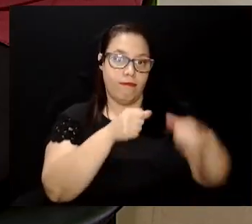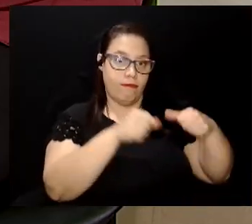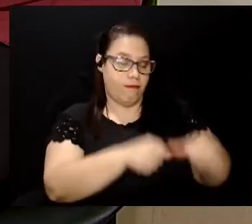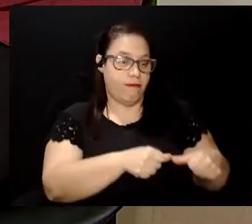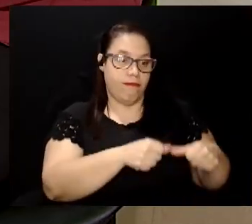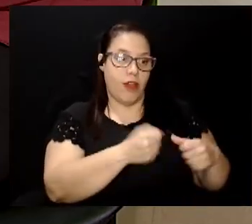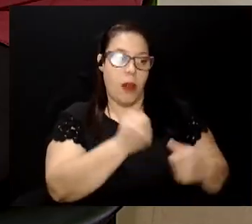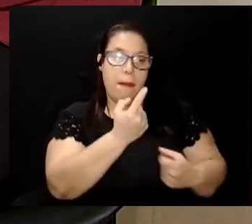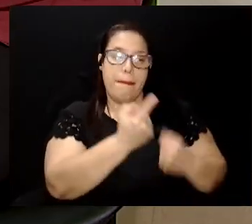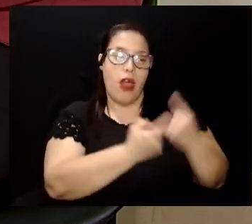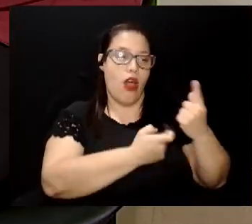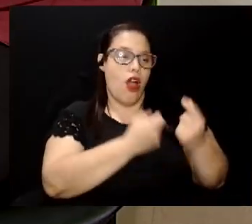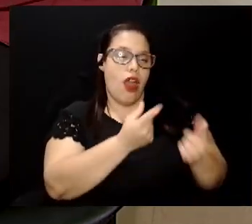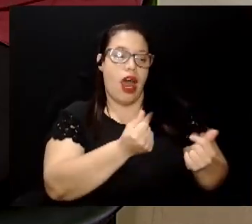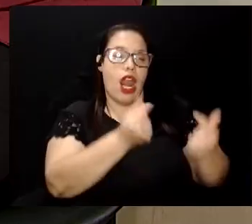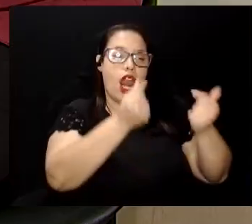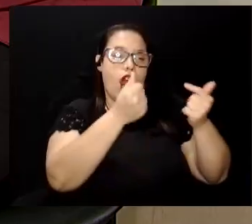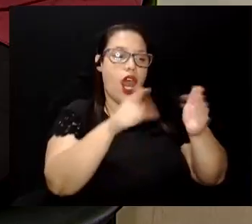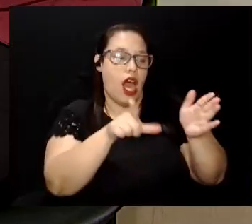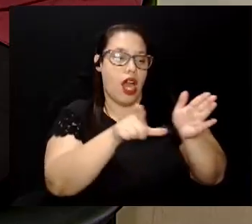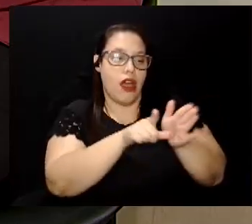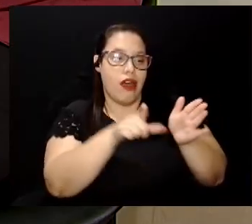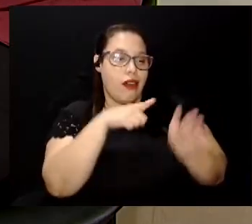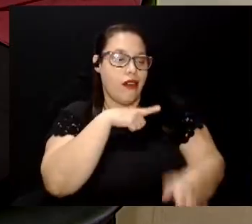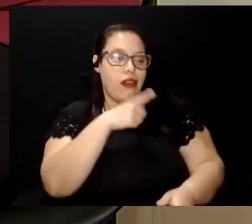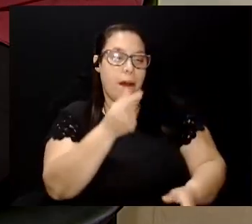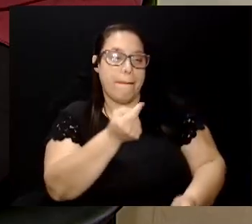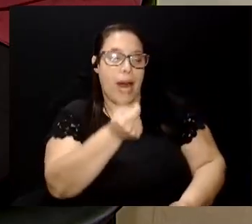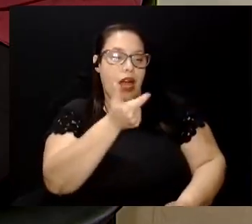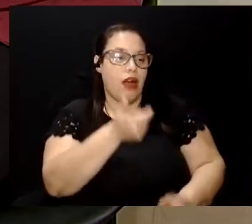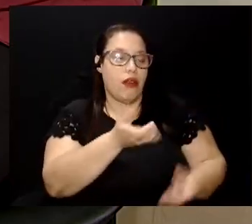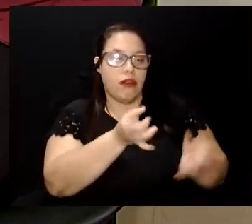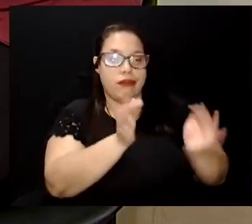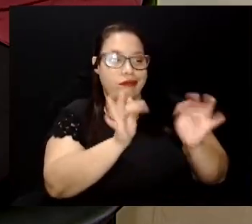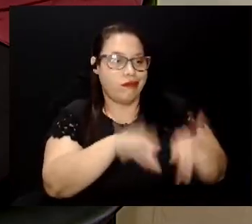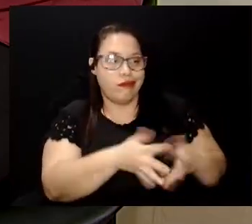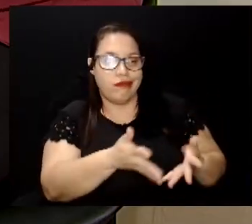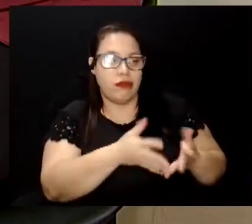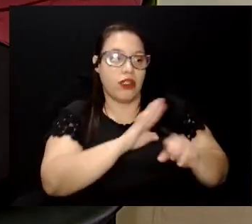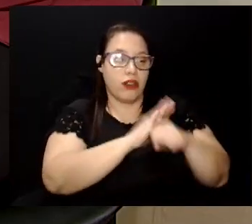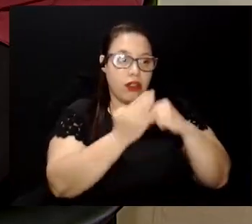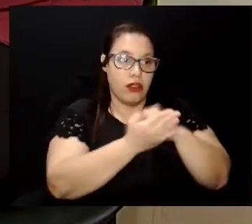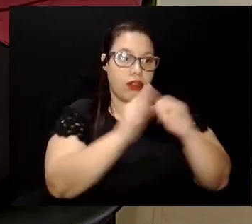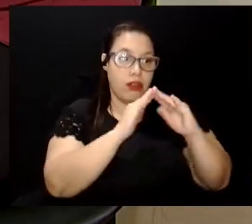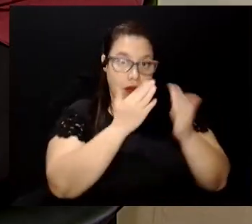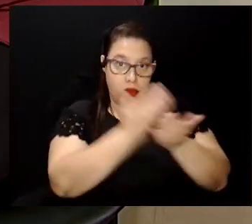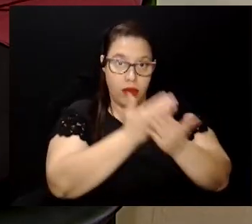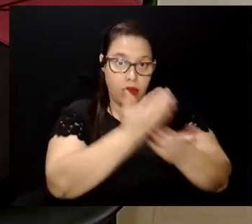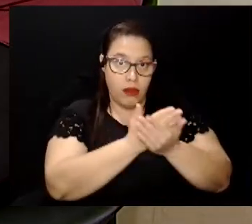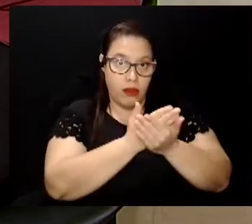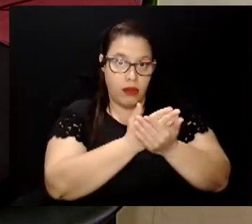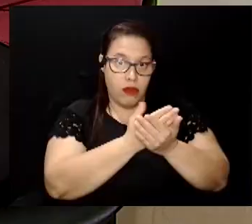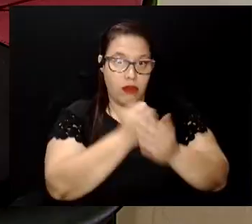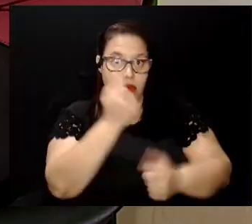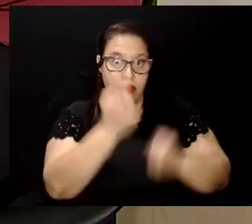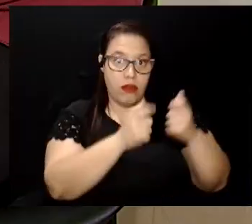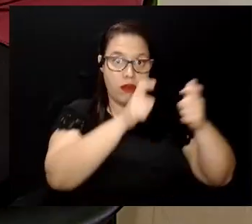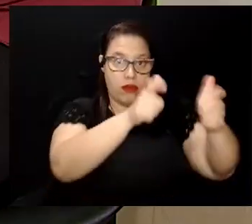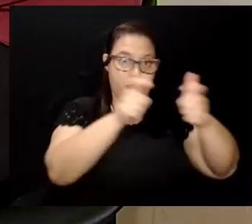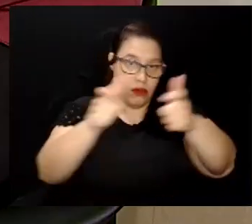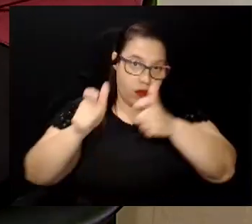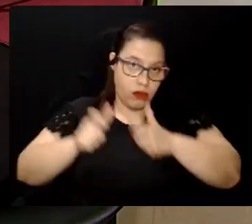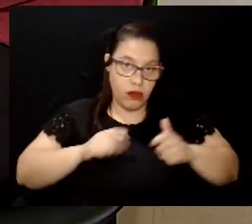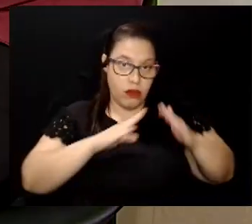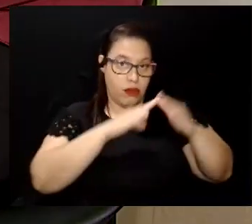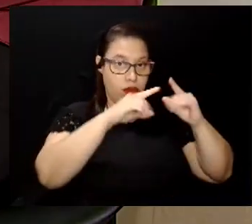bem escasso. O que a gente tem aqui no bairro? Uma escola, aí tem alguns pontos de igrejas e uma